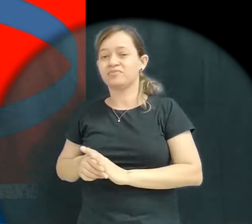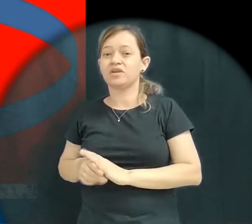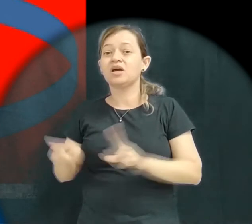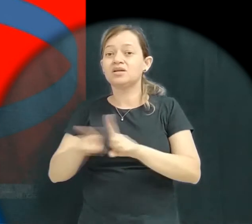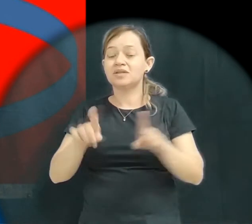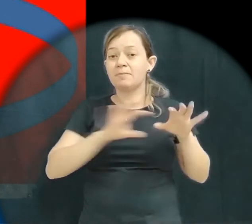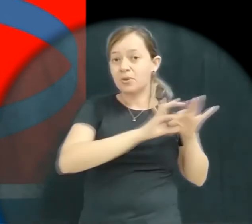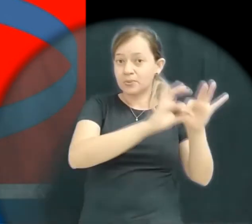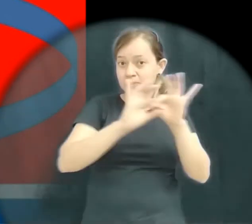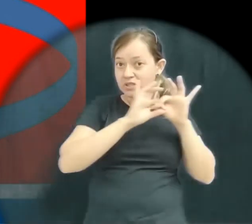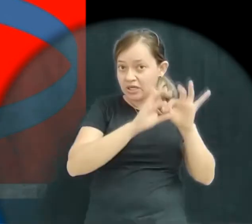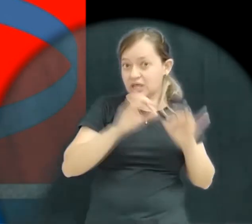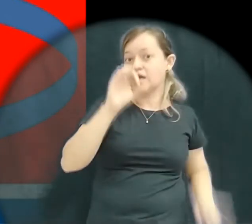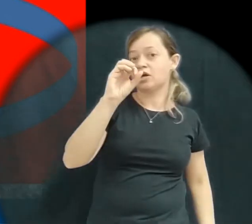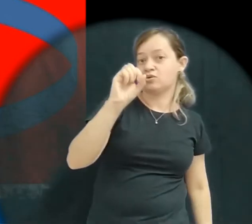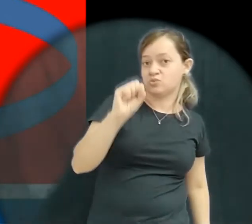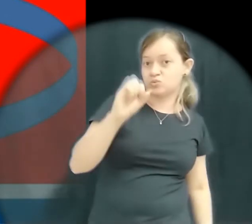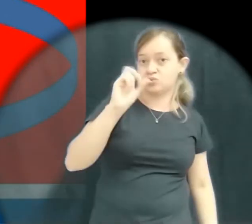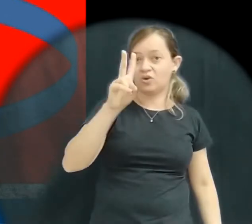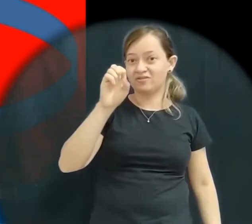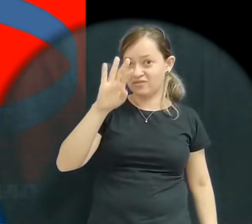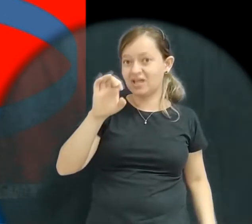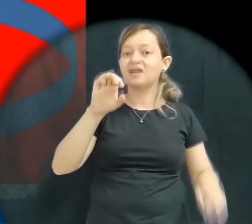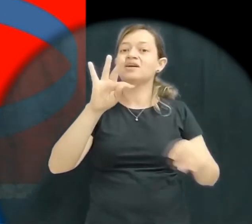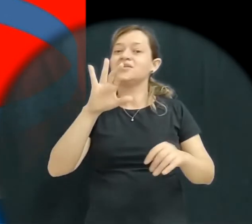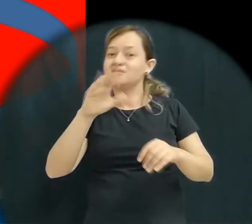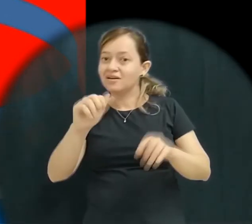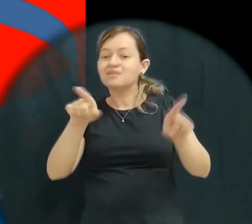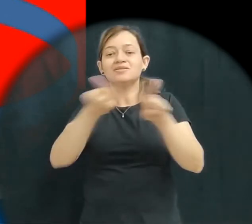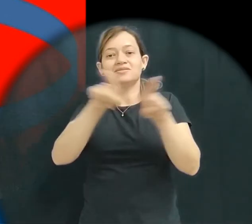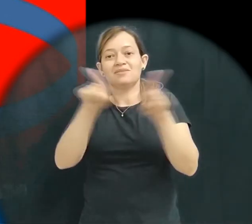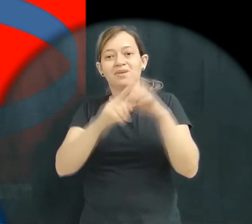desenvolveu a primeira bomba de hidrogênio, em 1953. Além disso, criaram